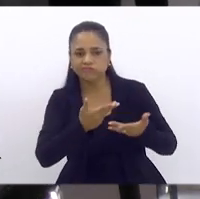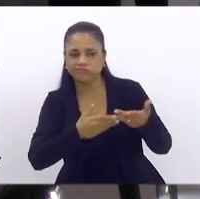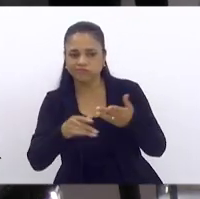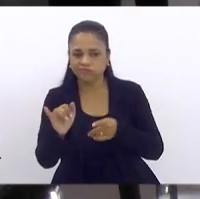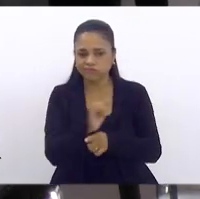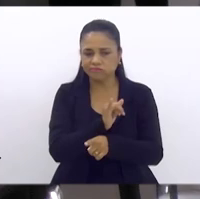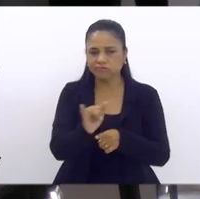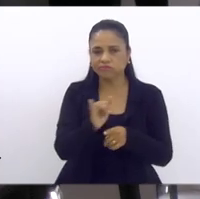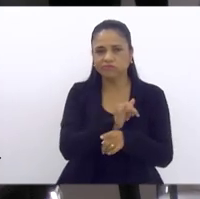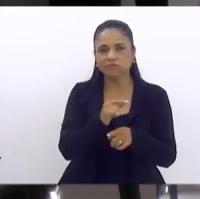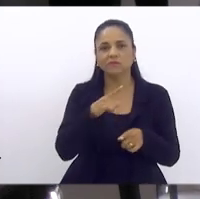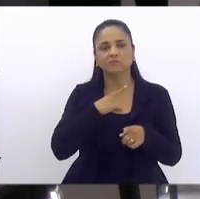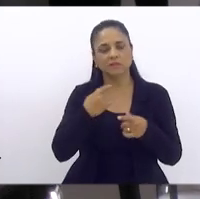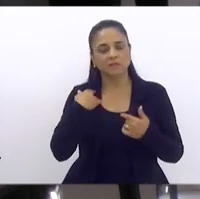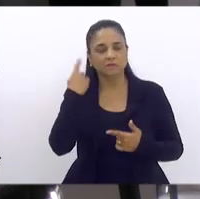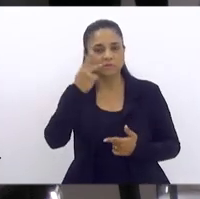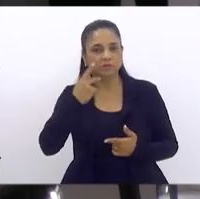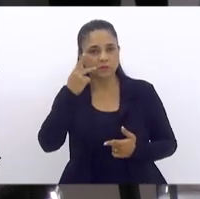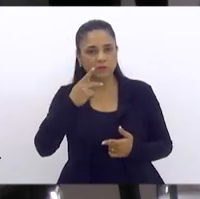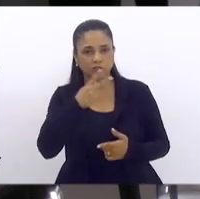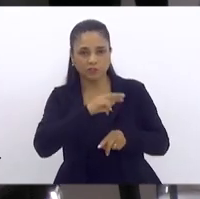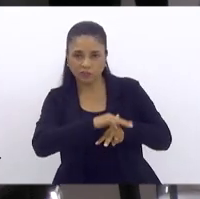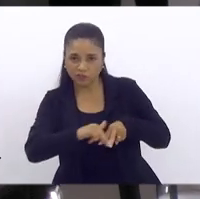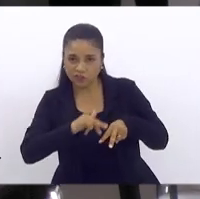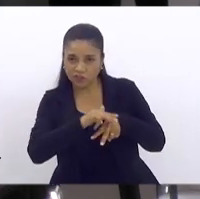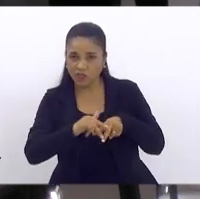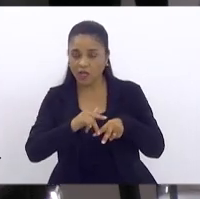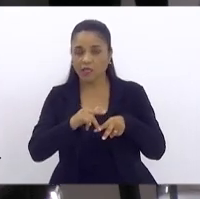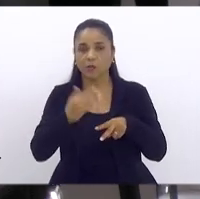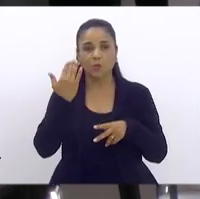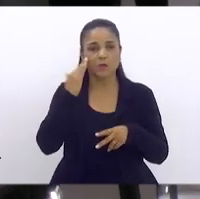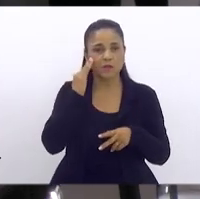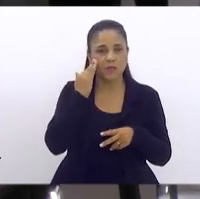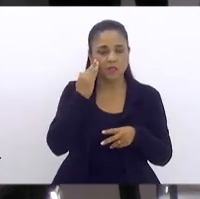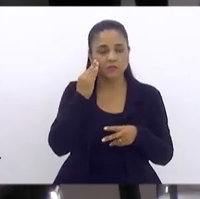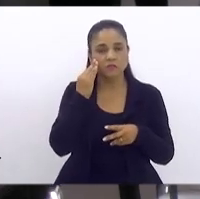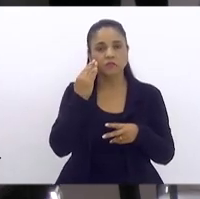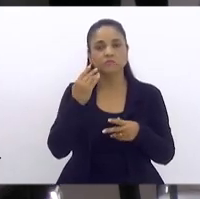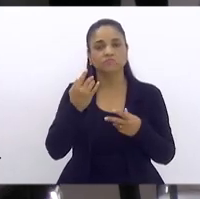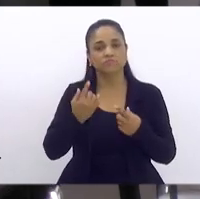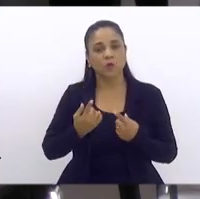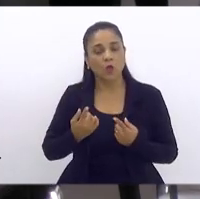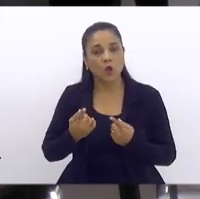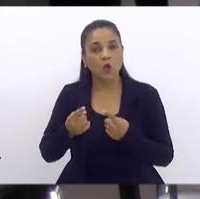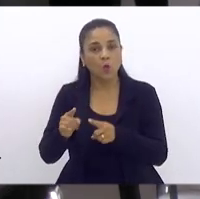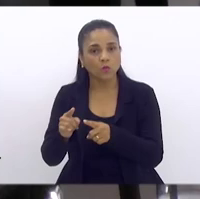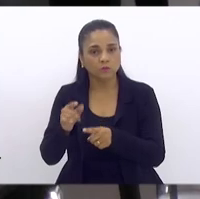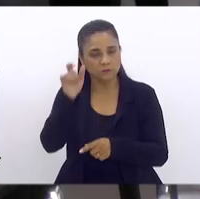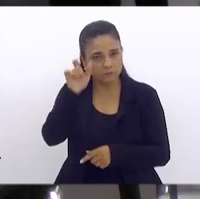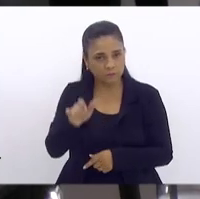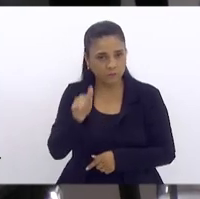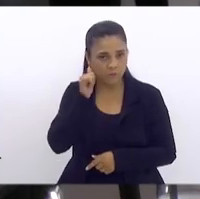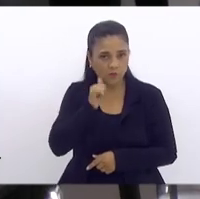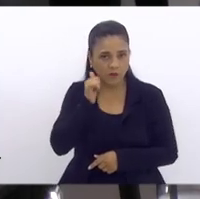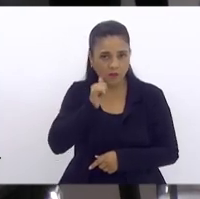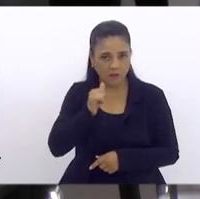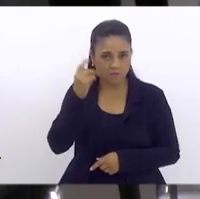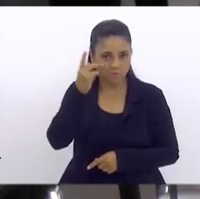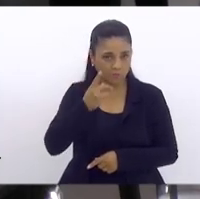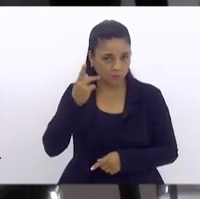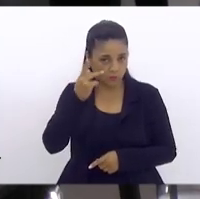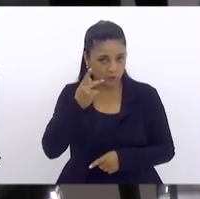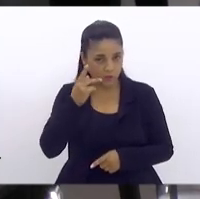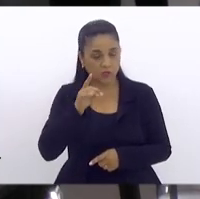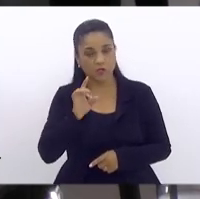entende a violência política de gênero como essa violência que acomete mulheres políticas, entendendo mulheres políticas